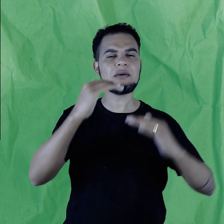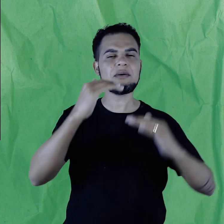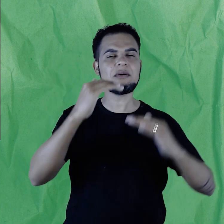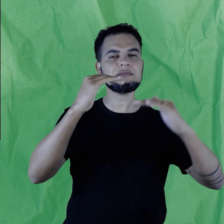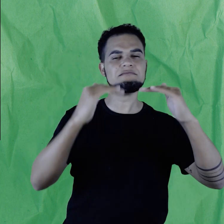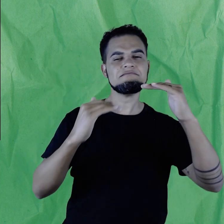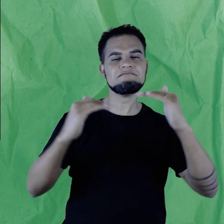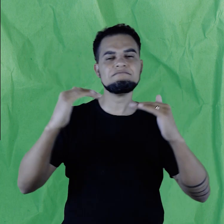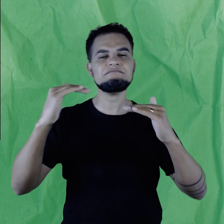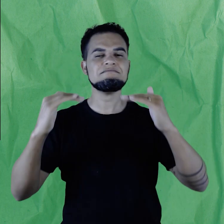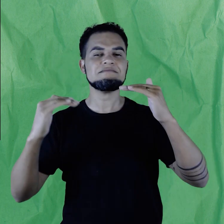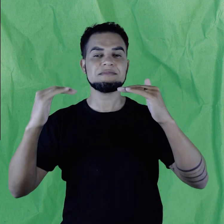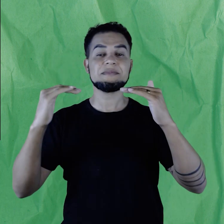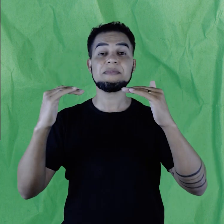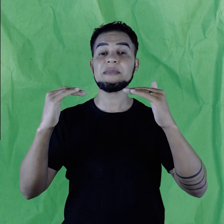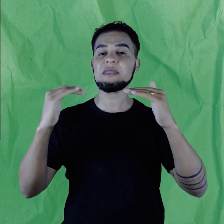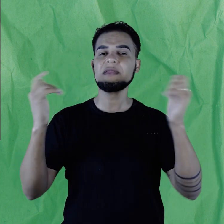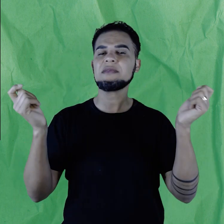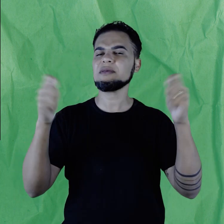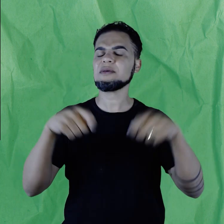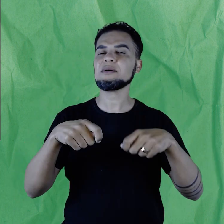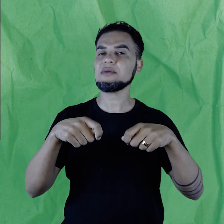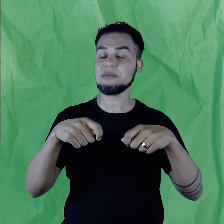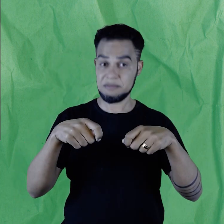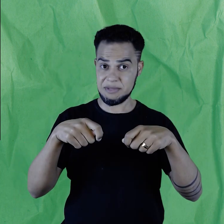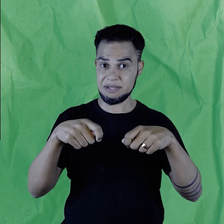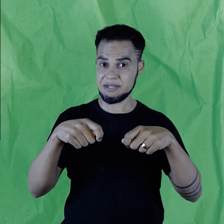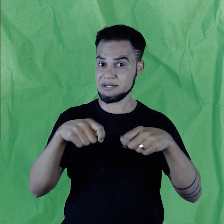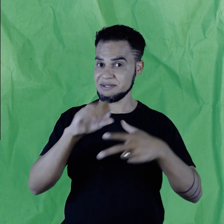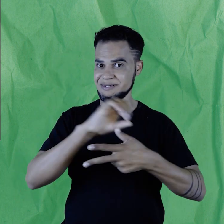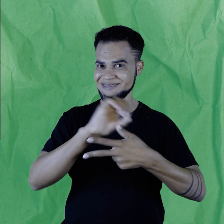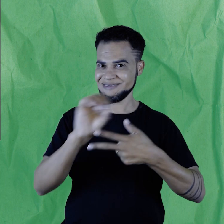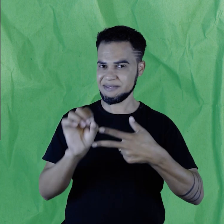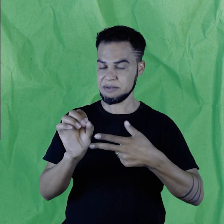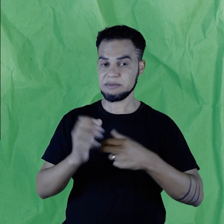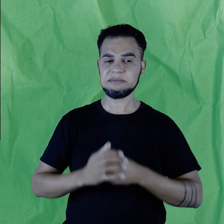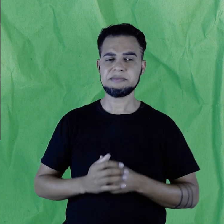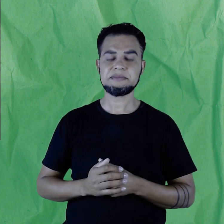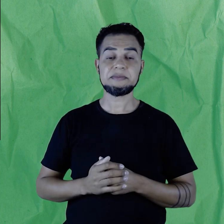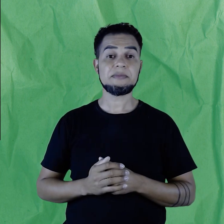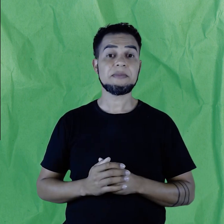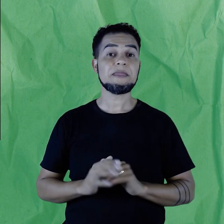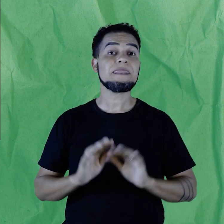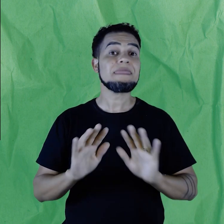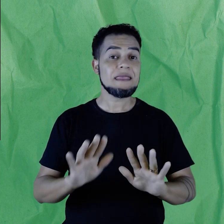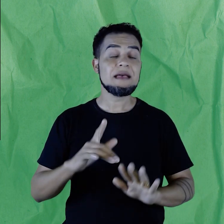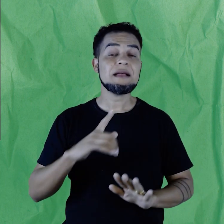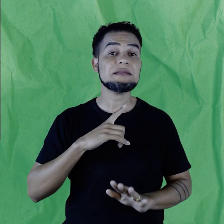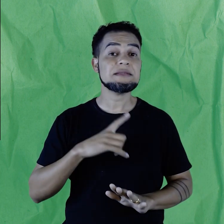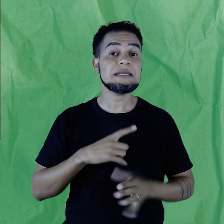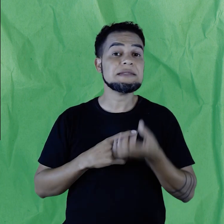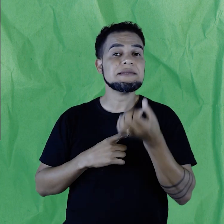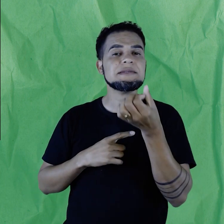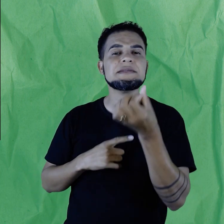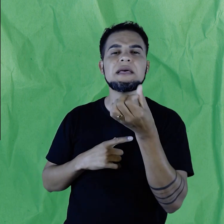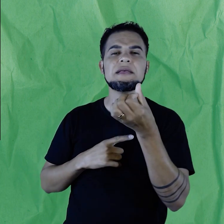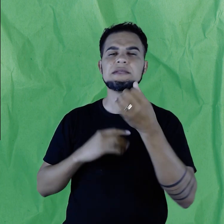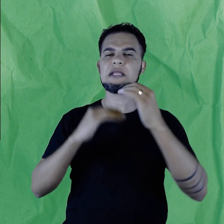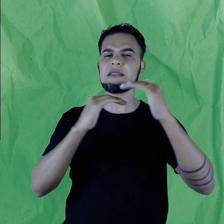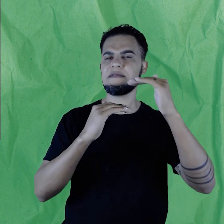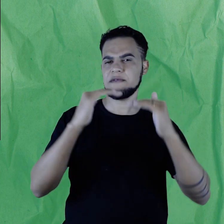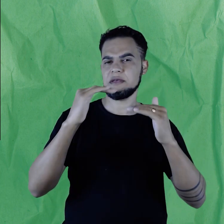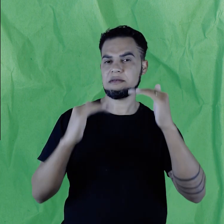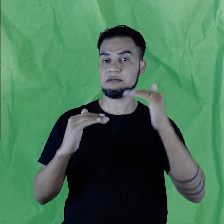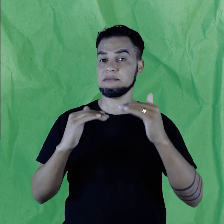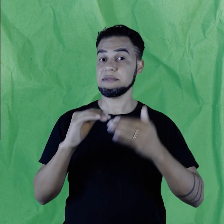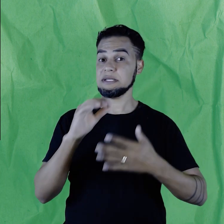os níveis das competências Enem. Nós temos 6